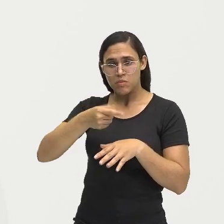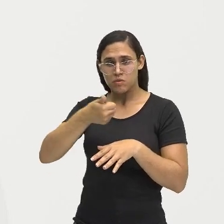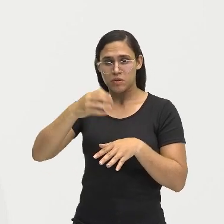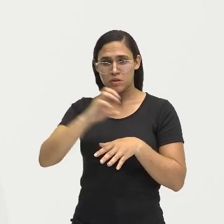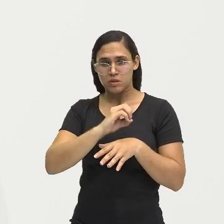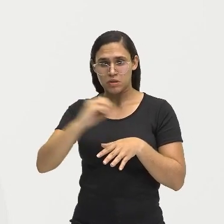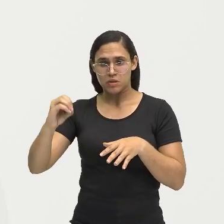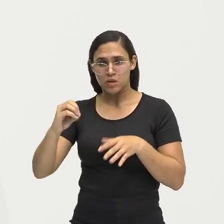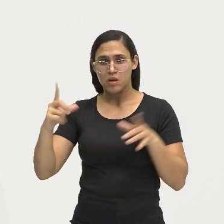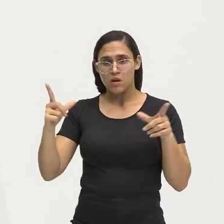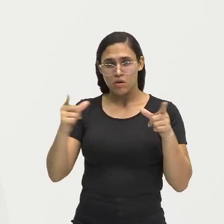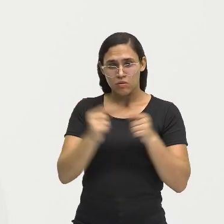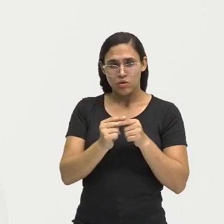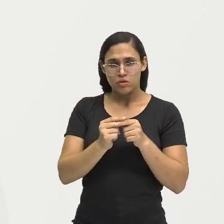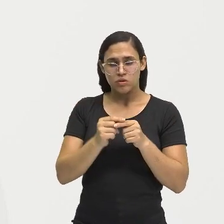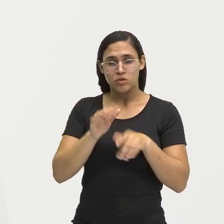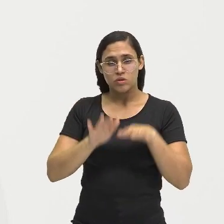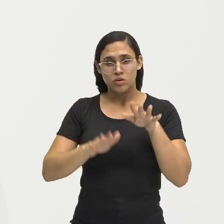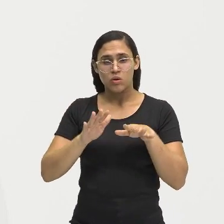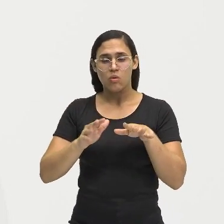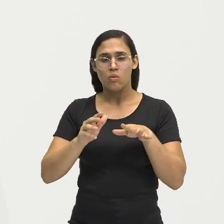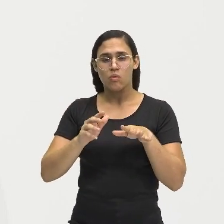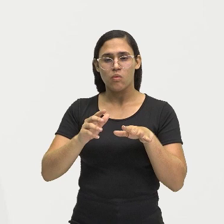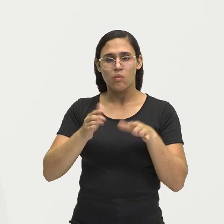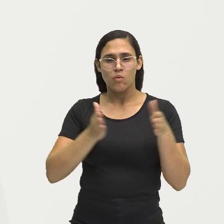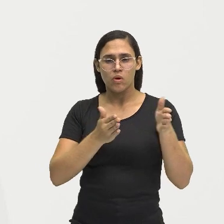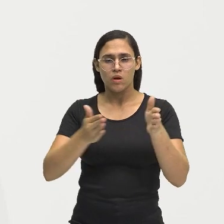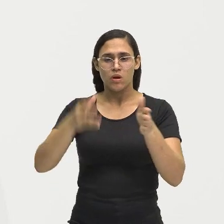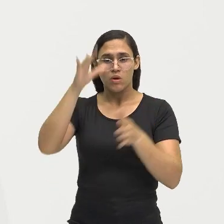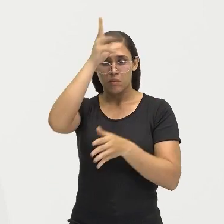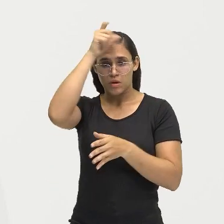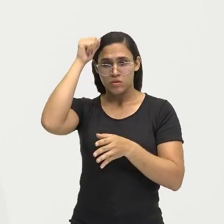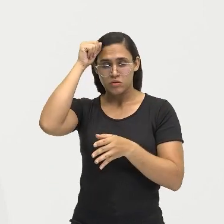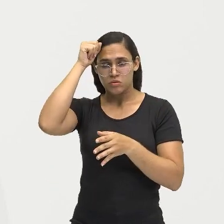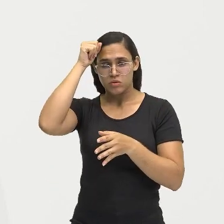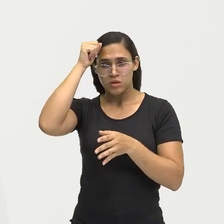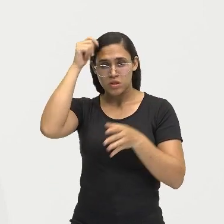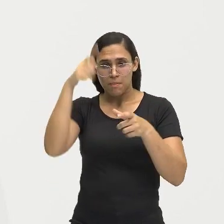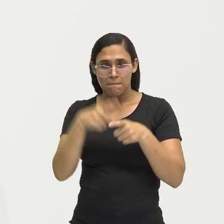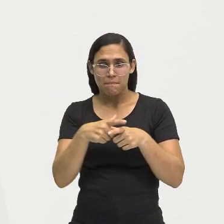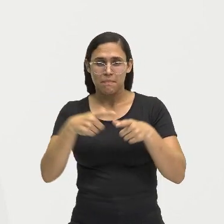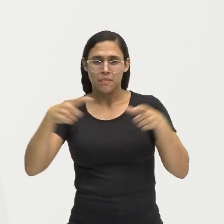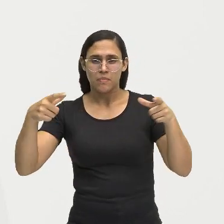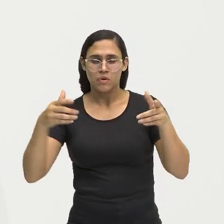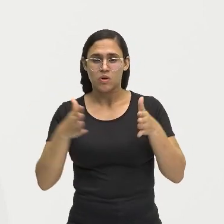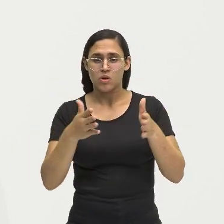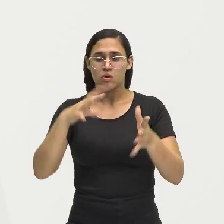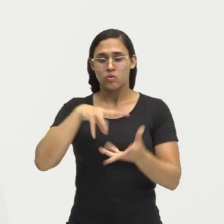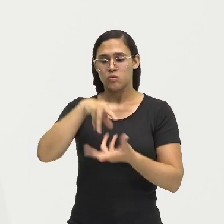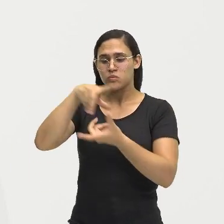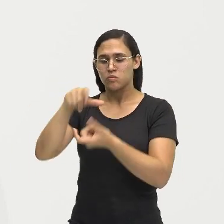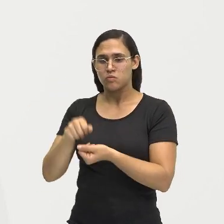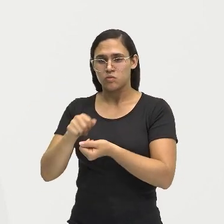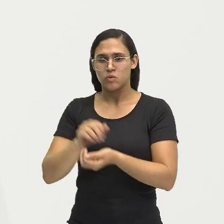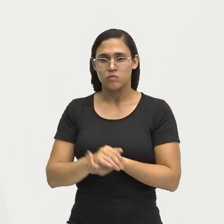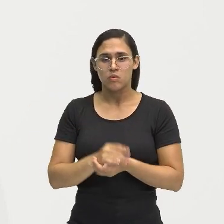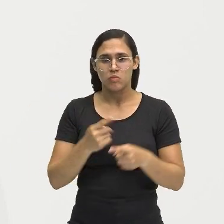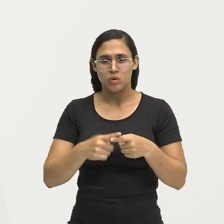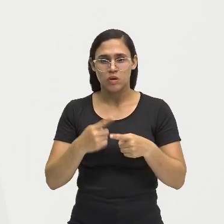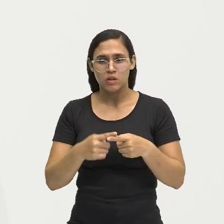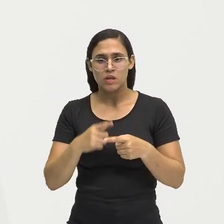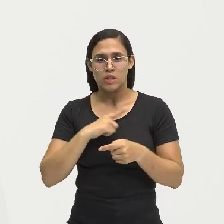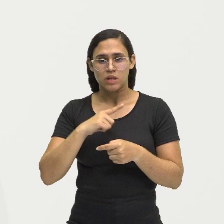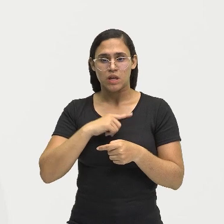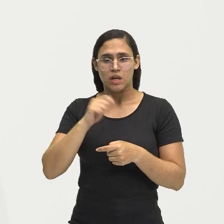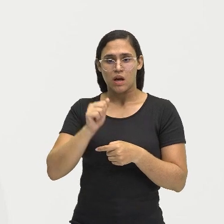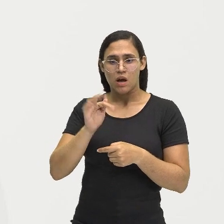Amazonas ele é considerado o maior rio do mundo, tá? Então, o que vai acontecer é que ele tem muitos afluentes também. Então,